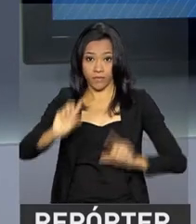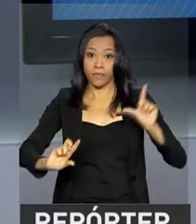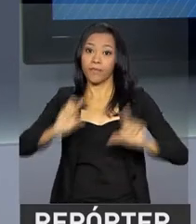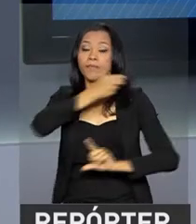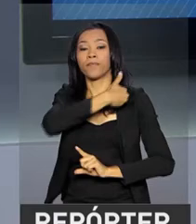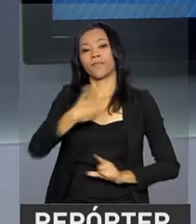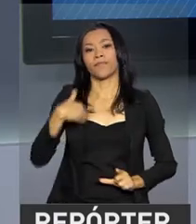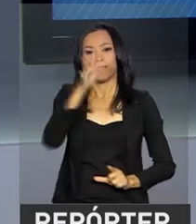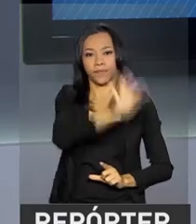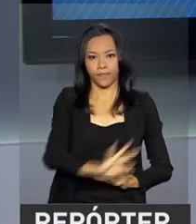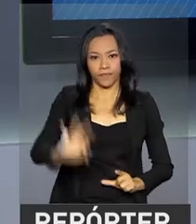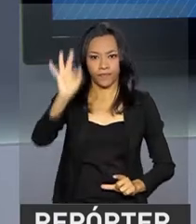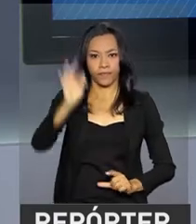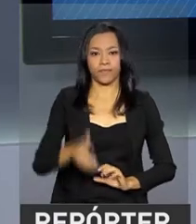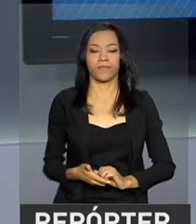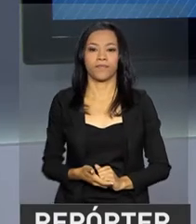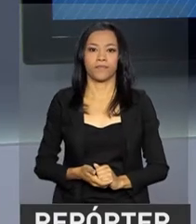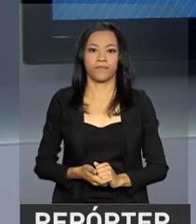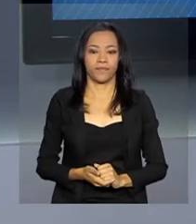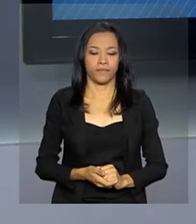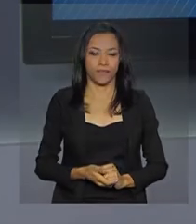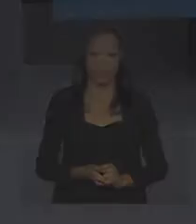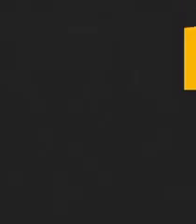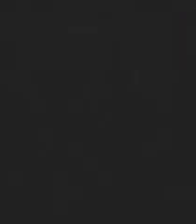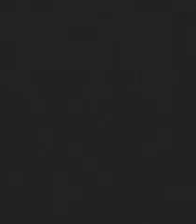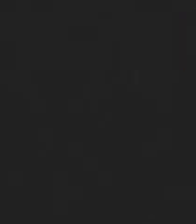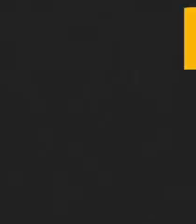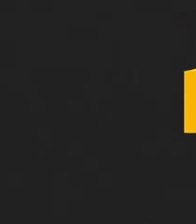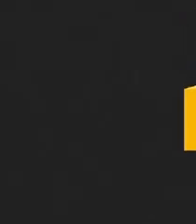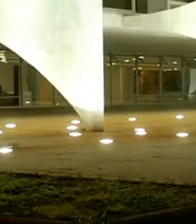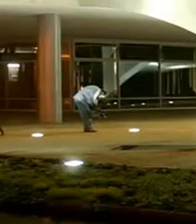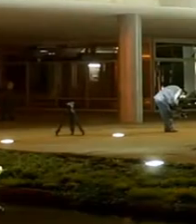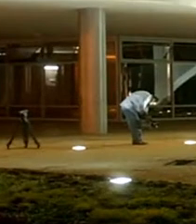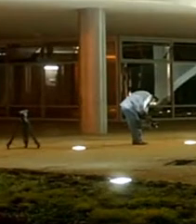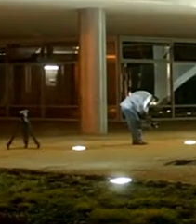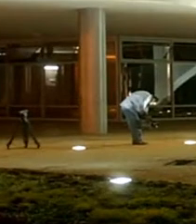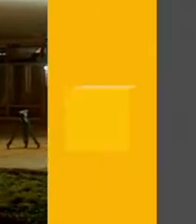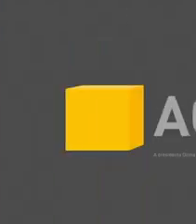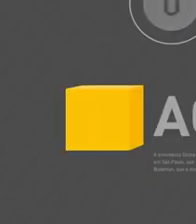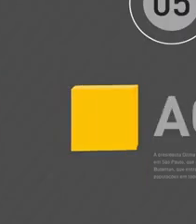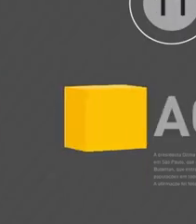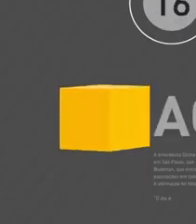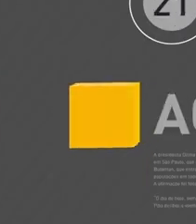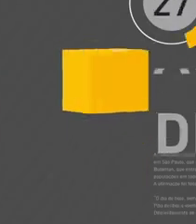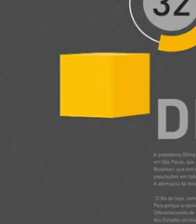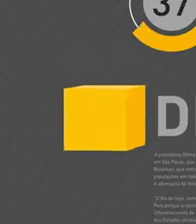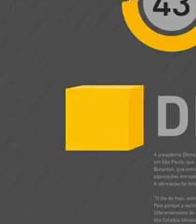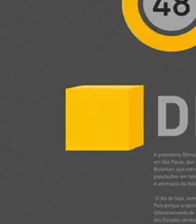na NBR, a TV do Governo Federal.